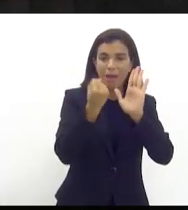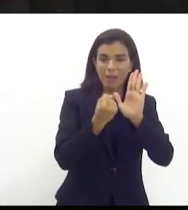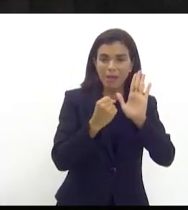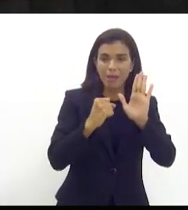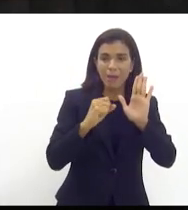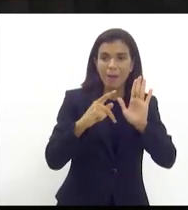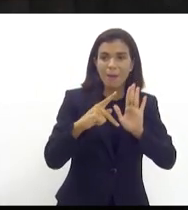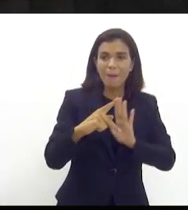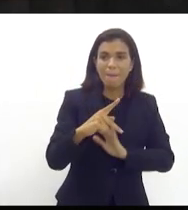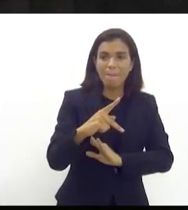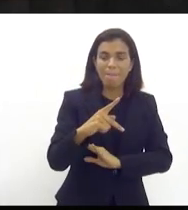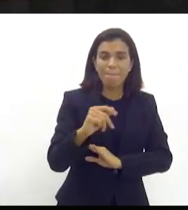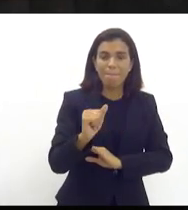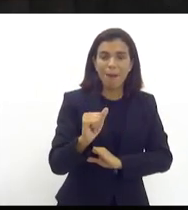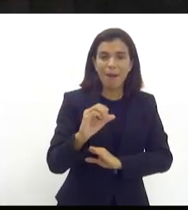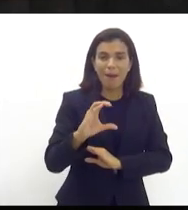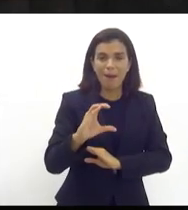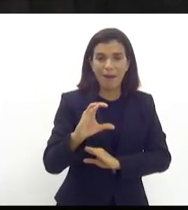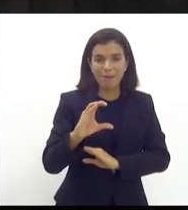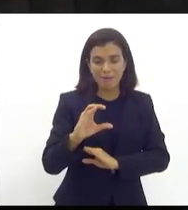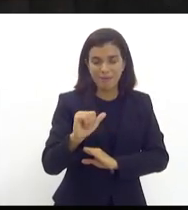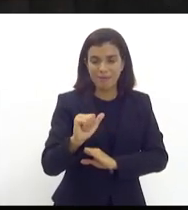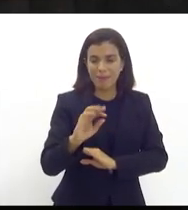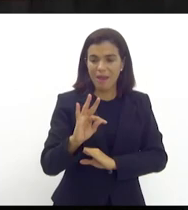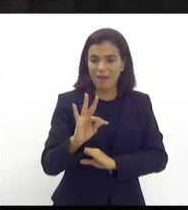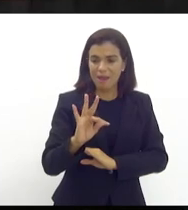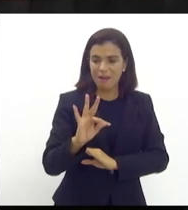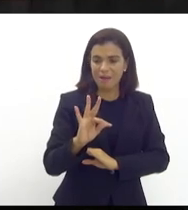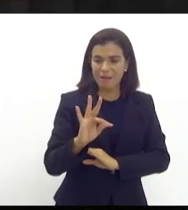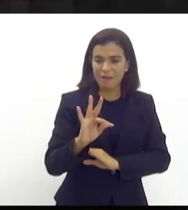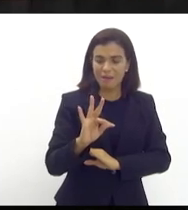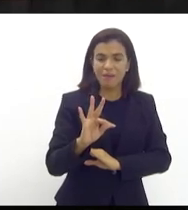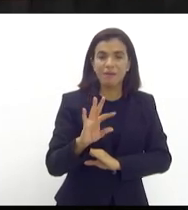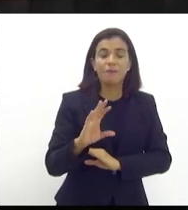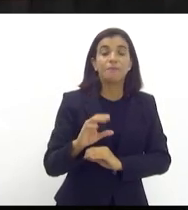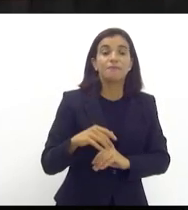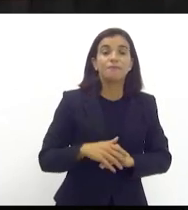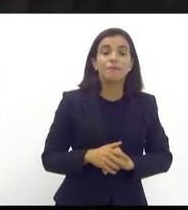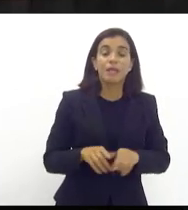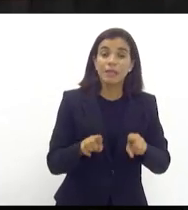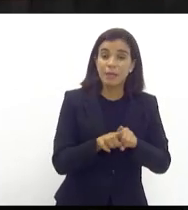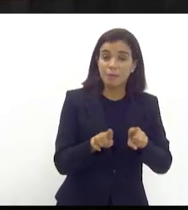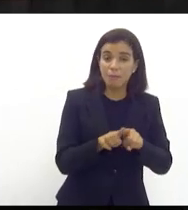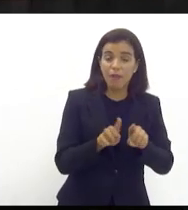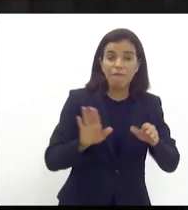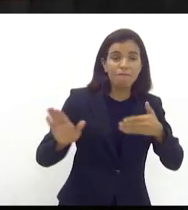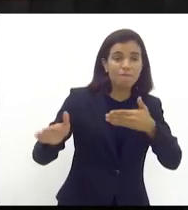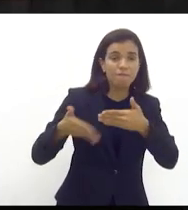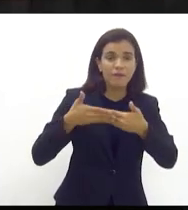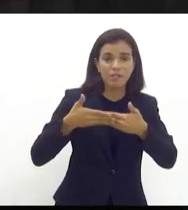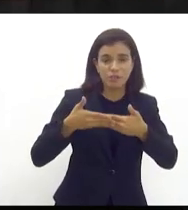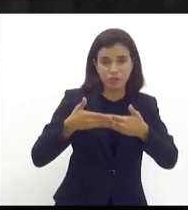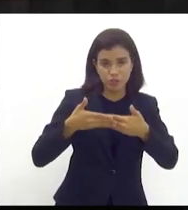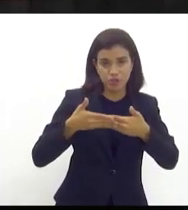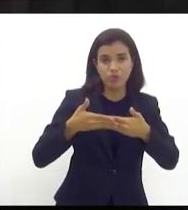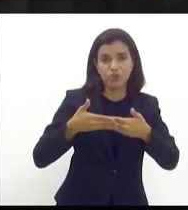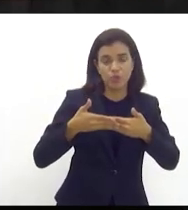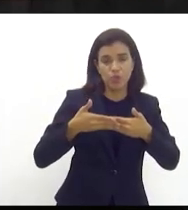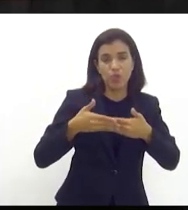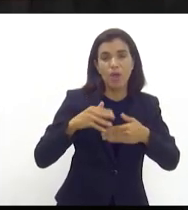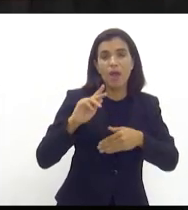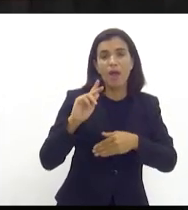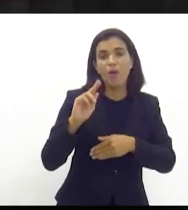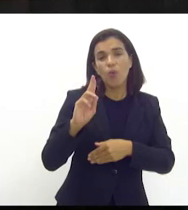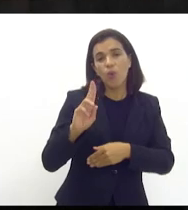Quatá e Leite Glória, tomou a decisão de fechar uma das três linhas de UHT, Longa